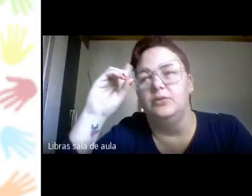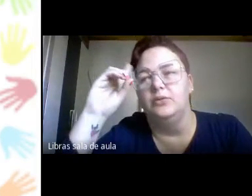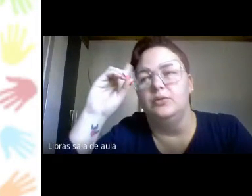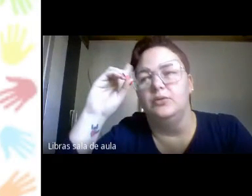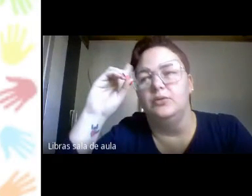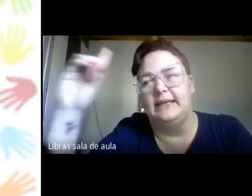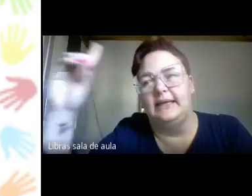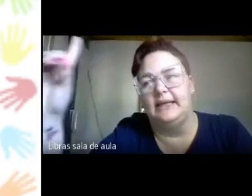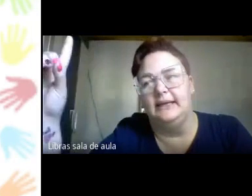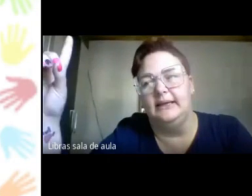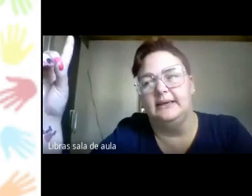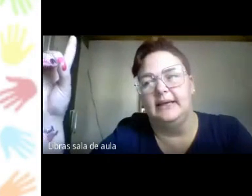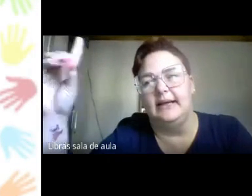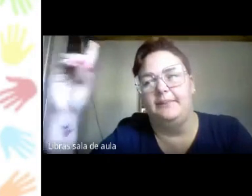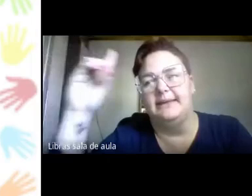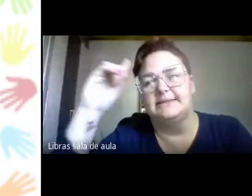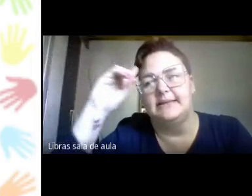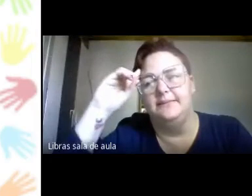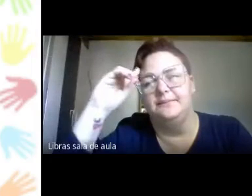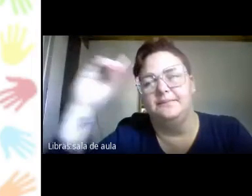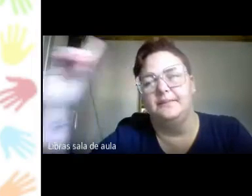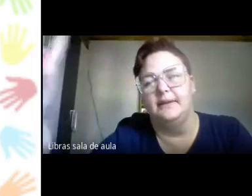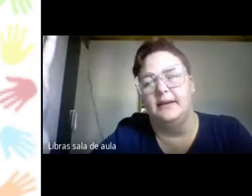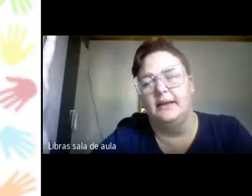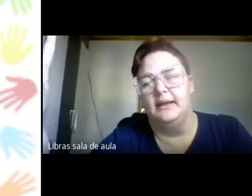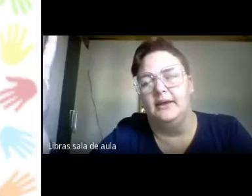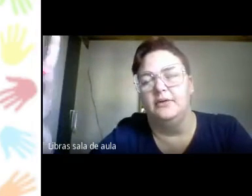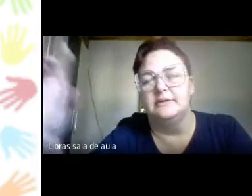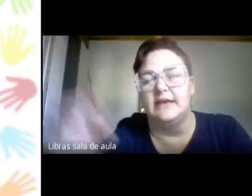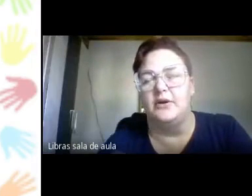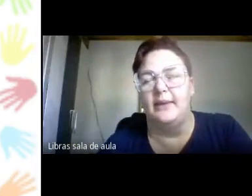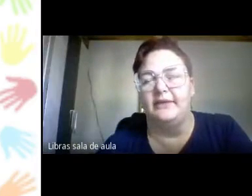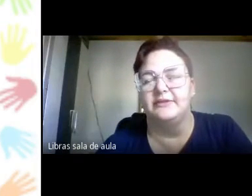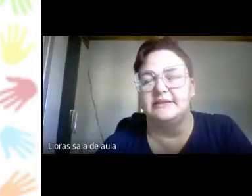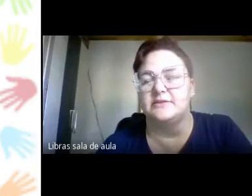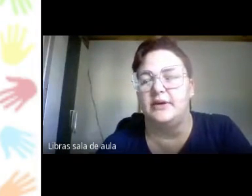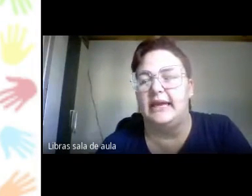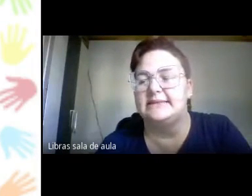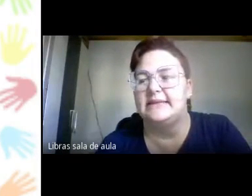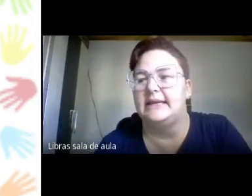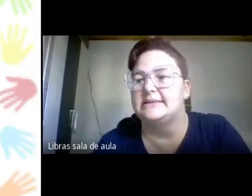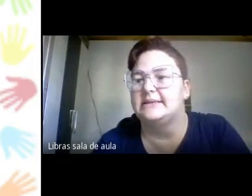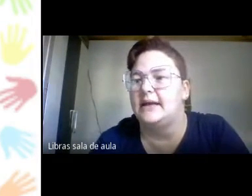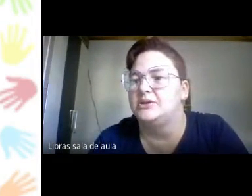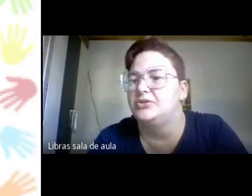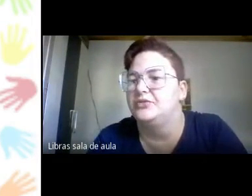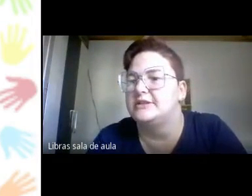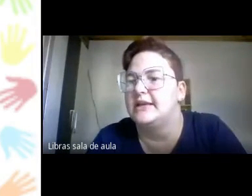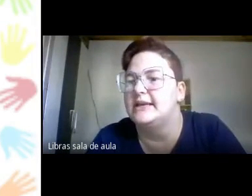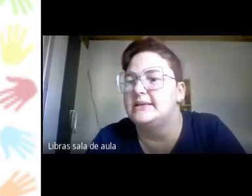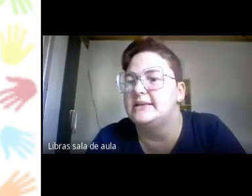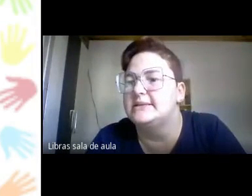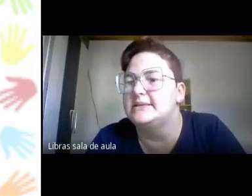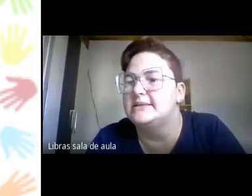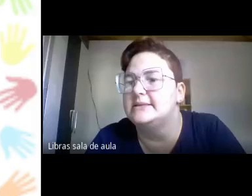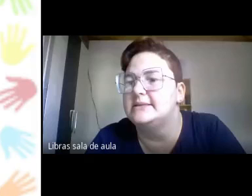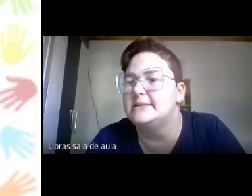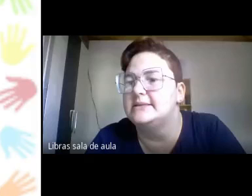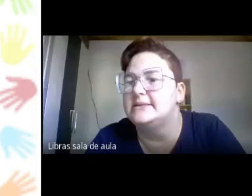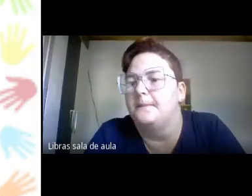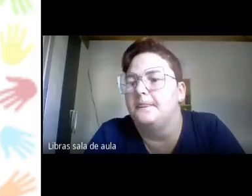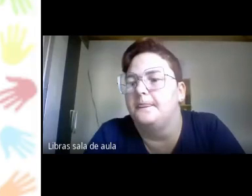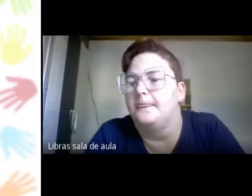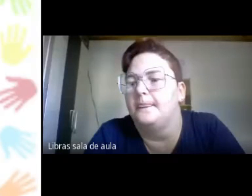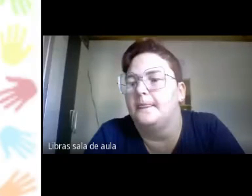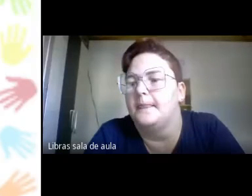o dia aqui na cabeça. Eu não sei como é que vocês conhecem aí na cidade de vocês.